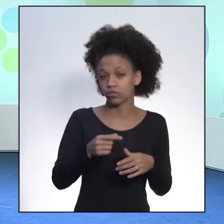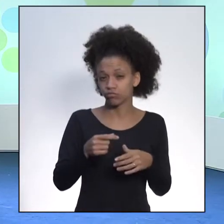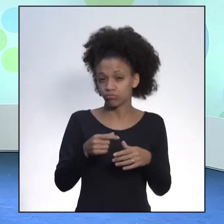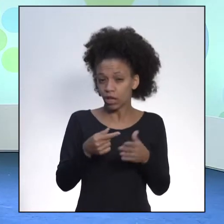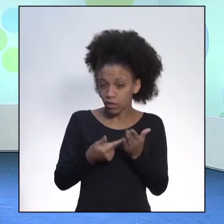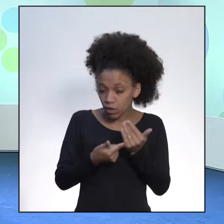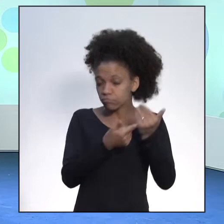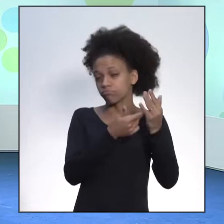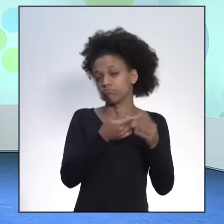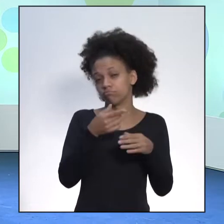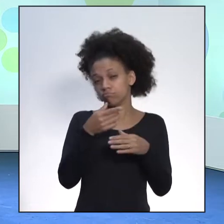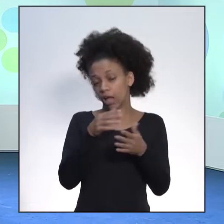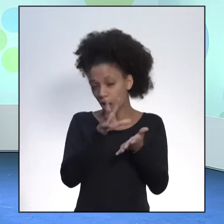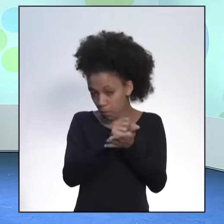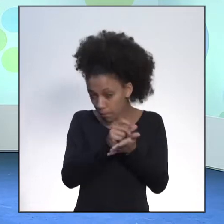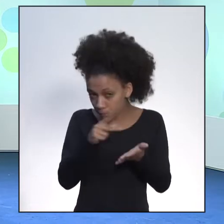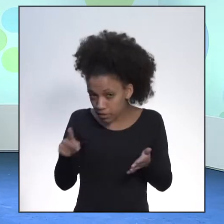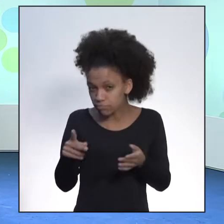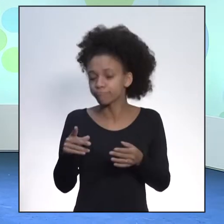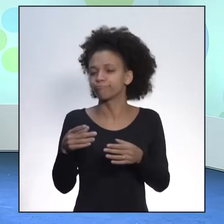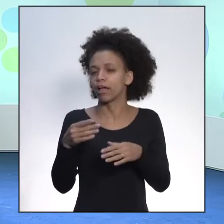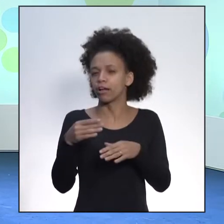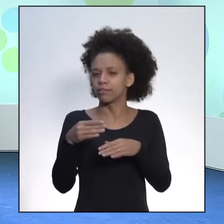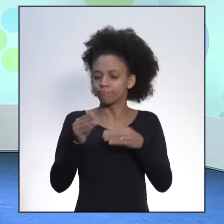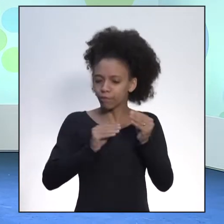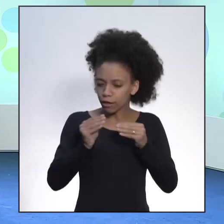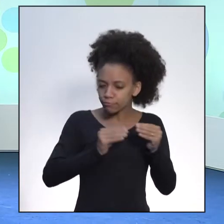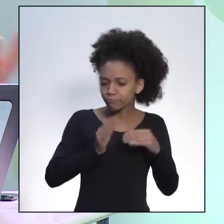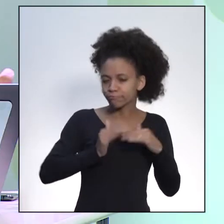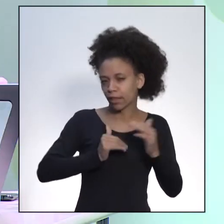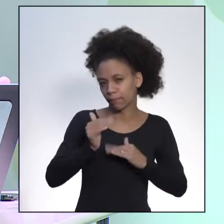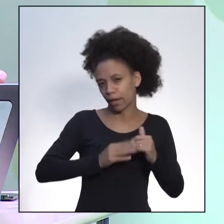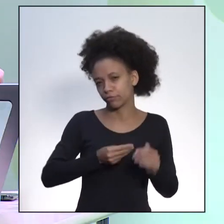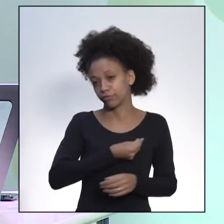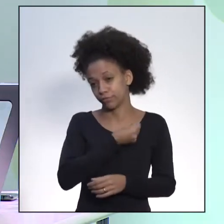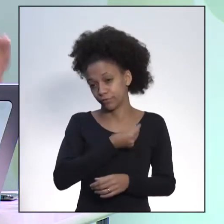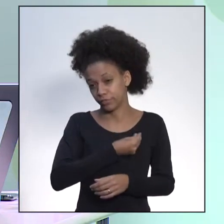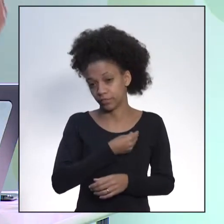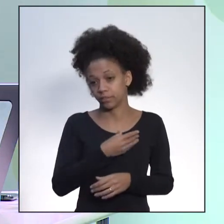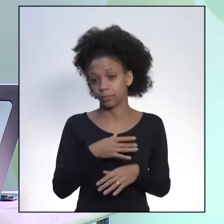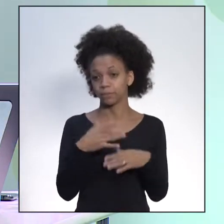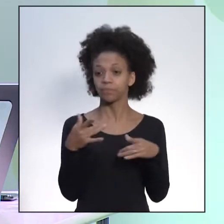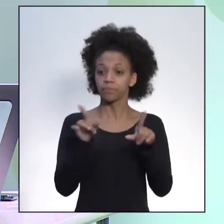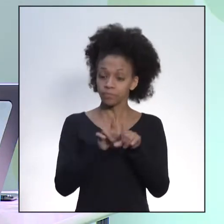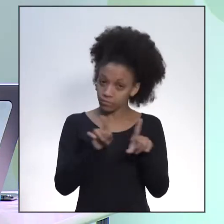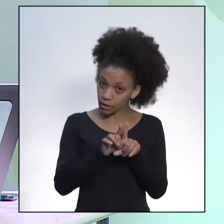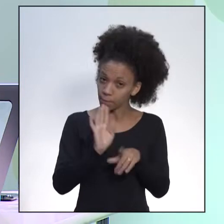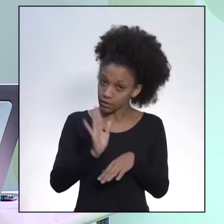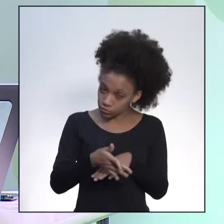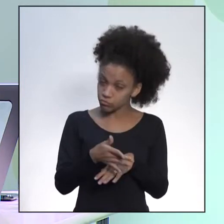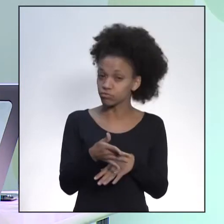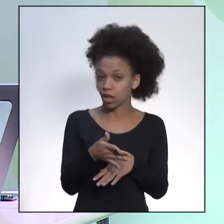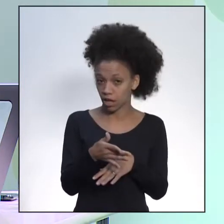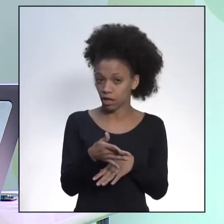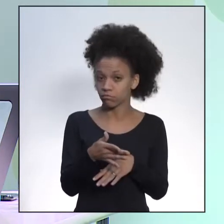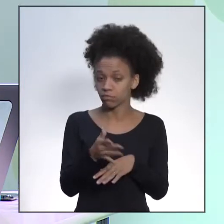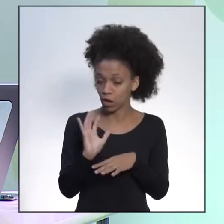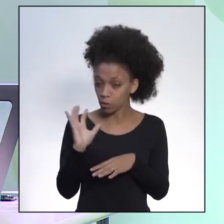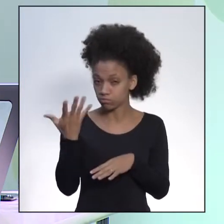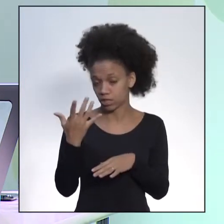nova maneira. Além disso tudo, tem as questões de convivência virtual, que também já tinham aparecido aqui no ano